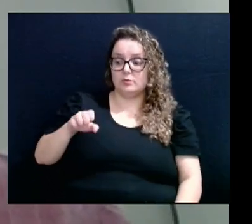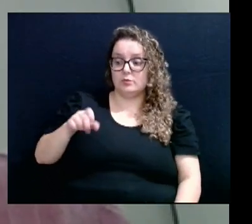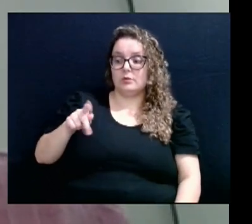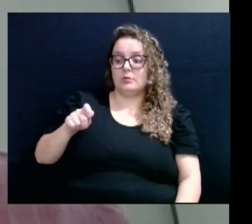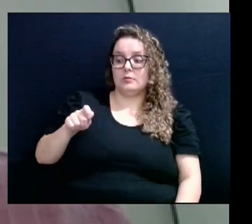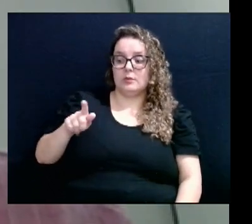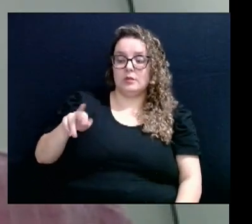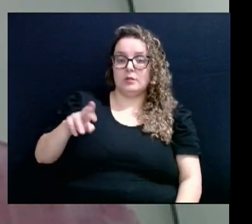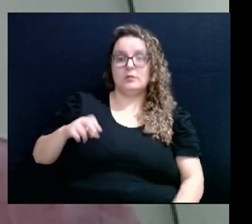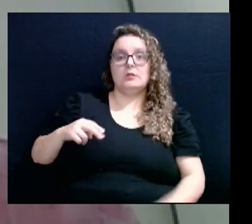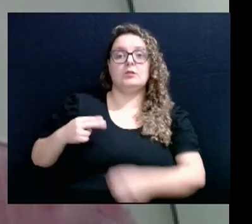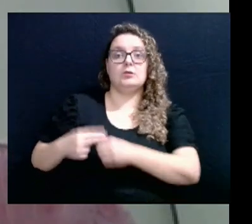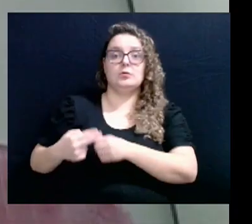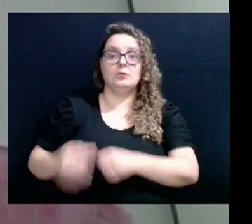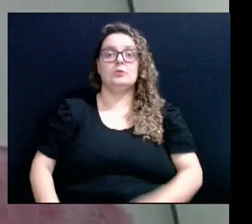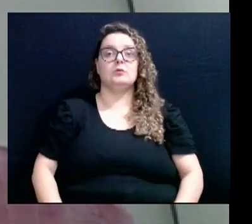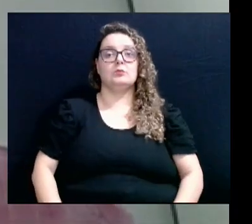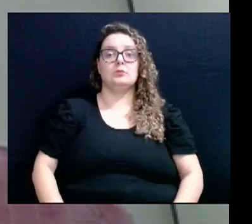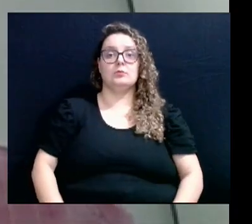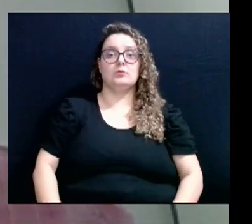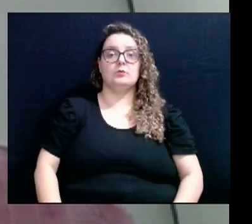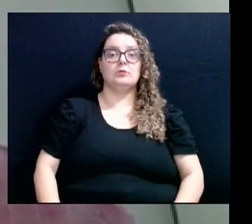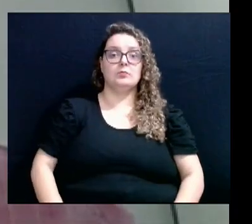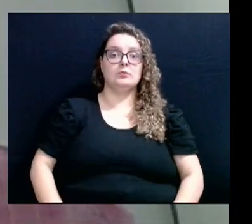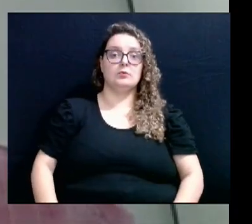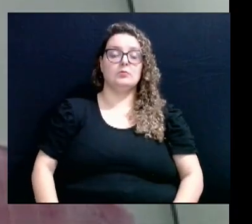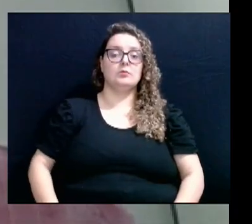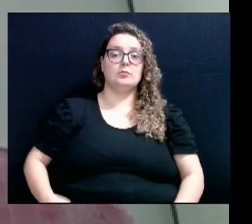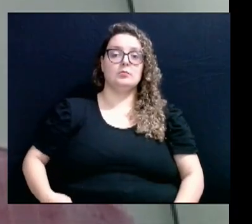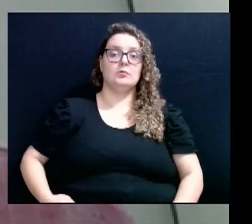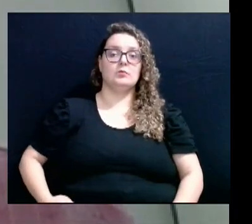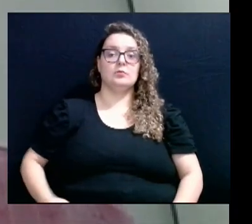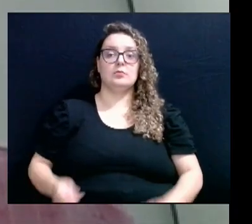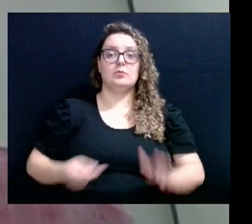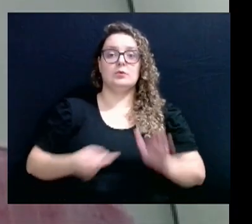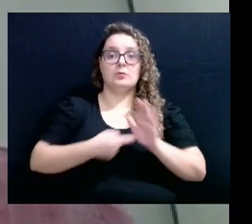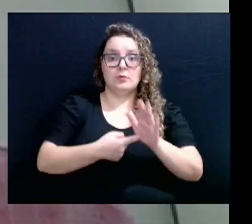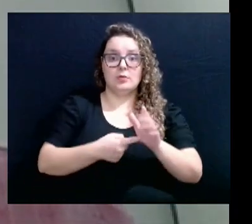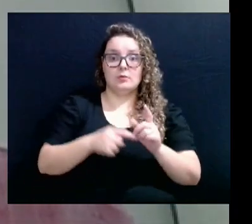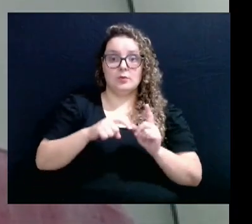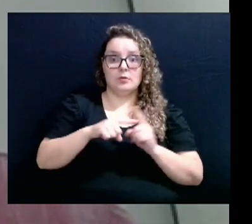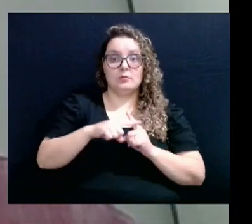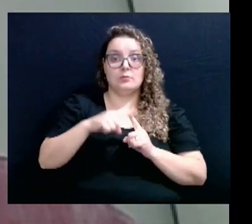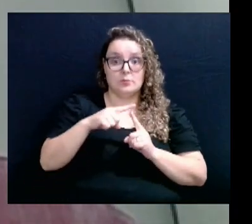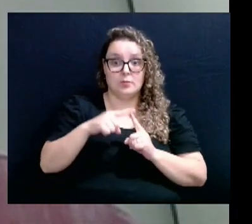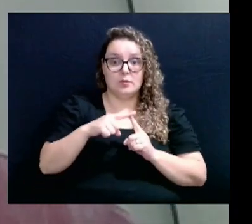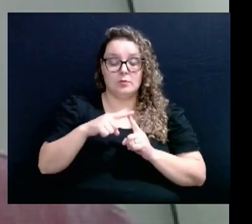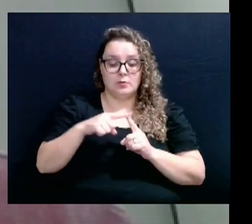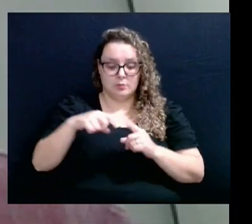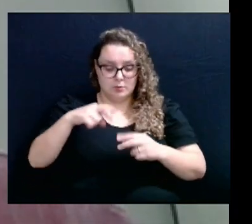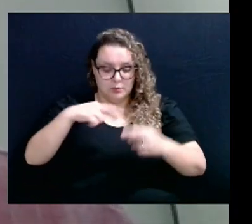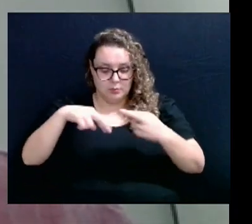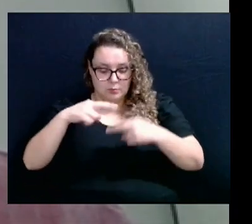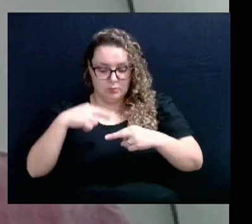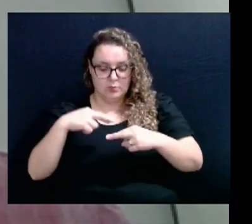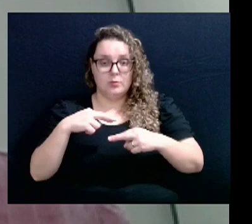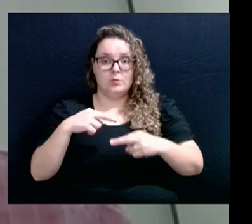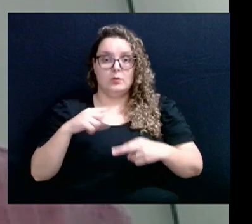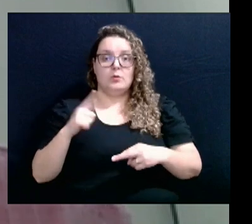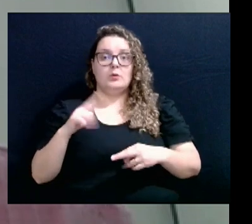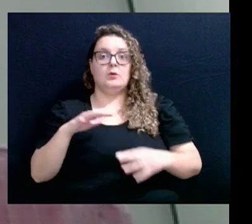que apontam que uma elevação das temperaturas em nível global e, sobretudo, na região da